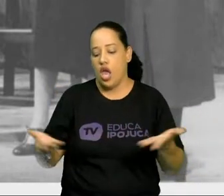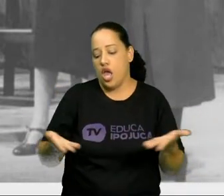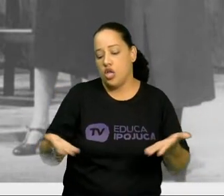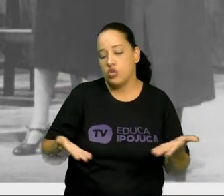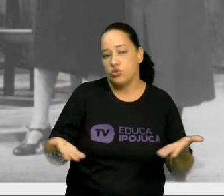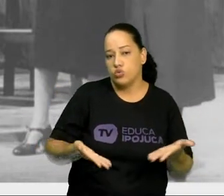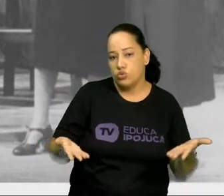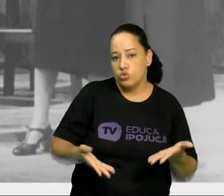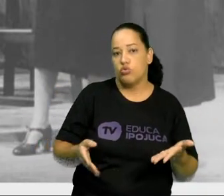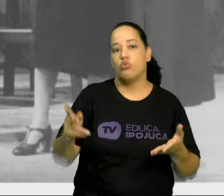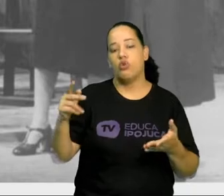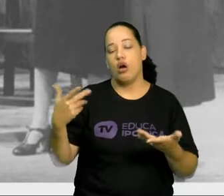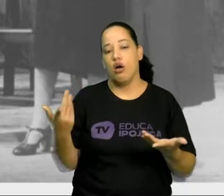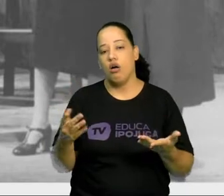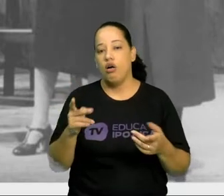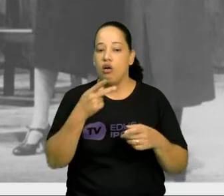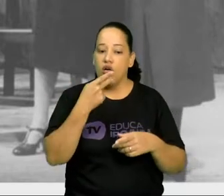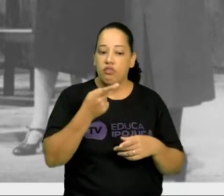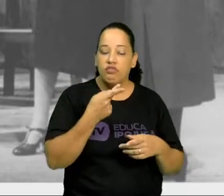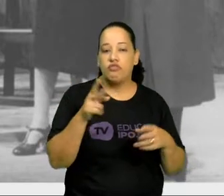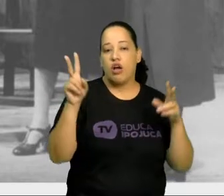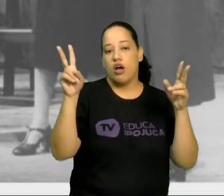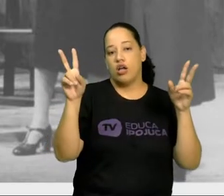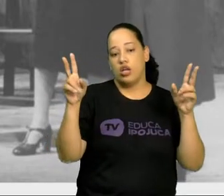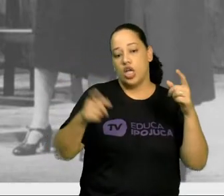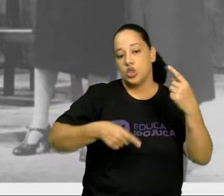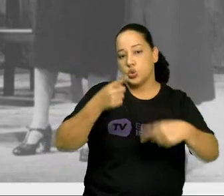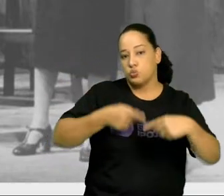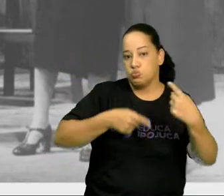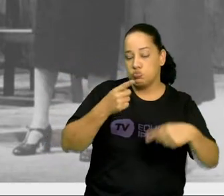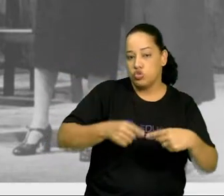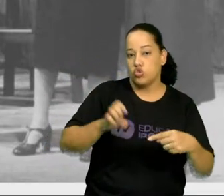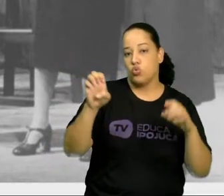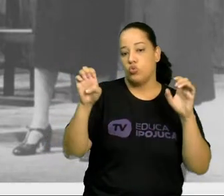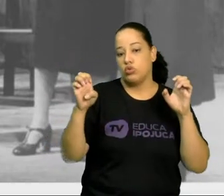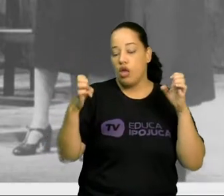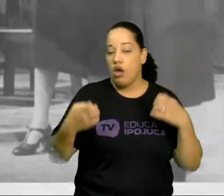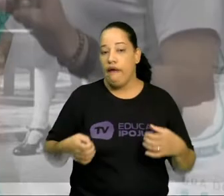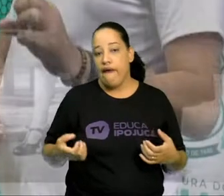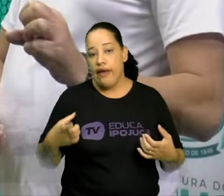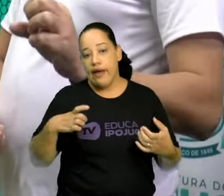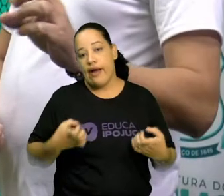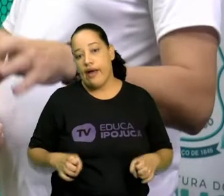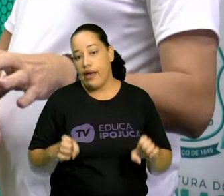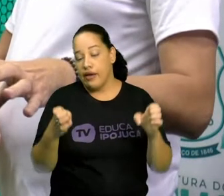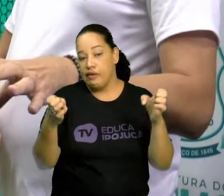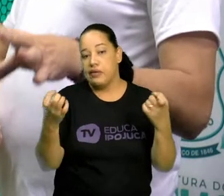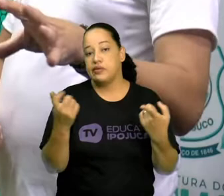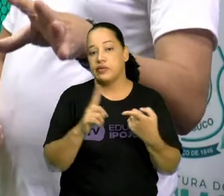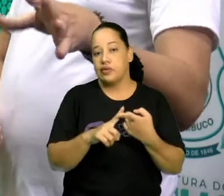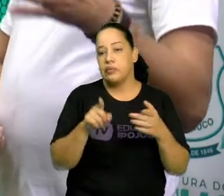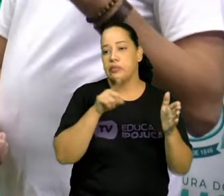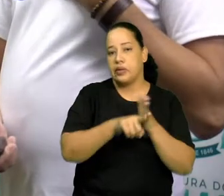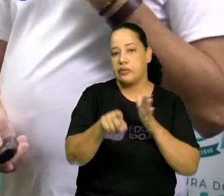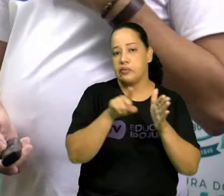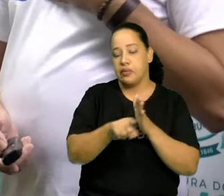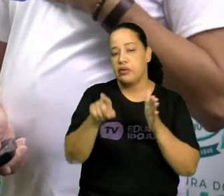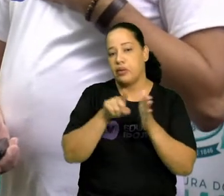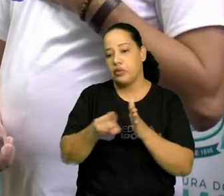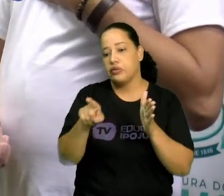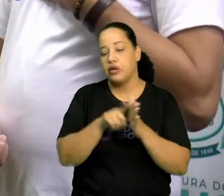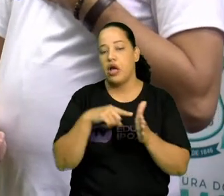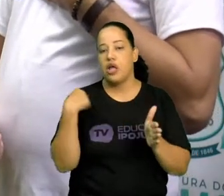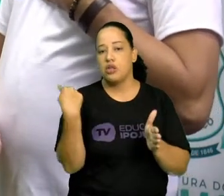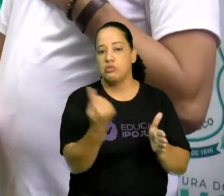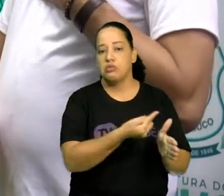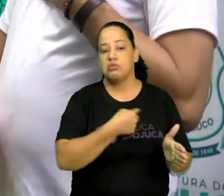coisas e problemas sociais discutir a ética inclusive e nos questiona o tempo o tempo todo sobre nosso